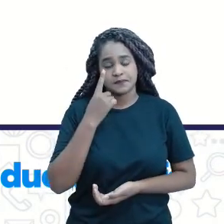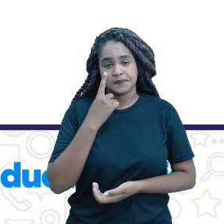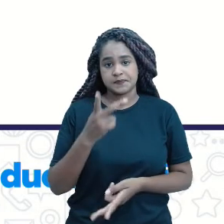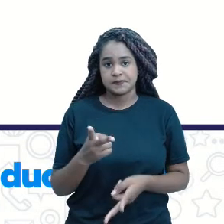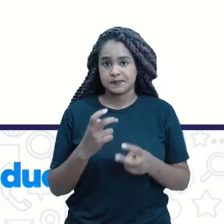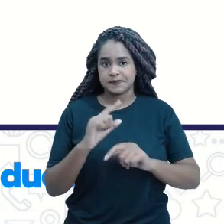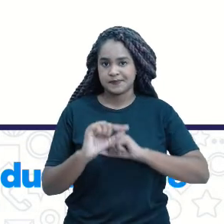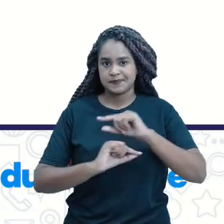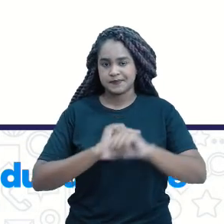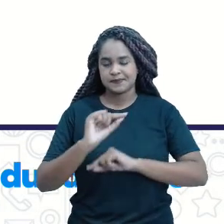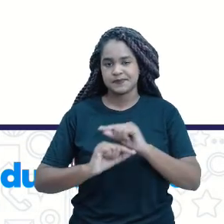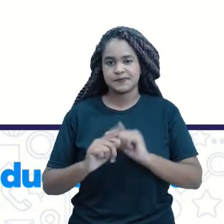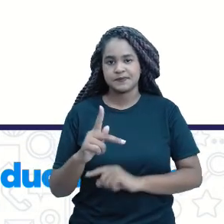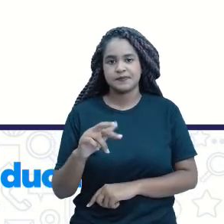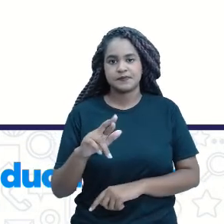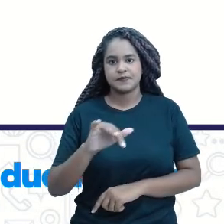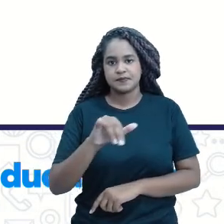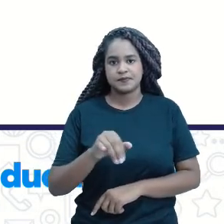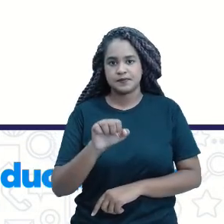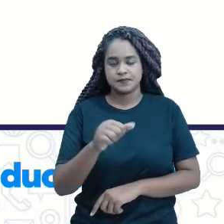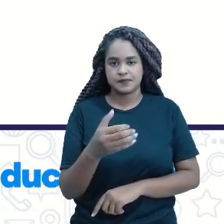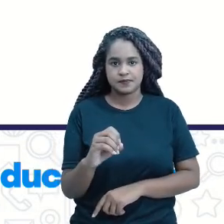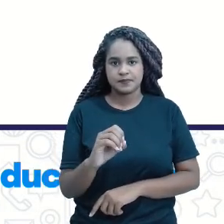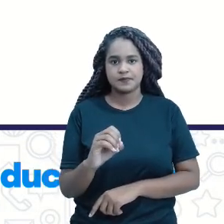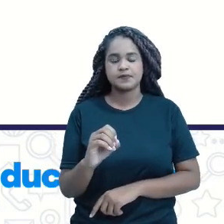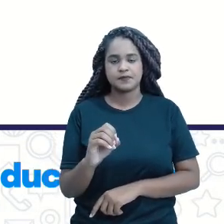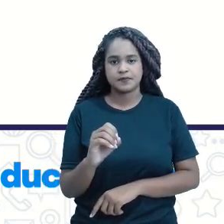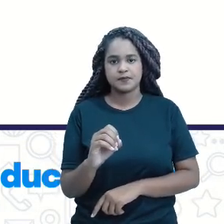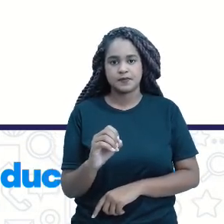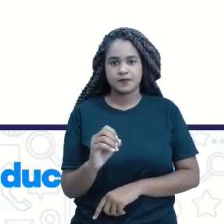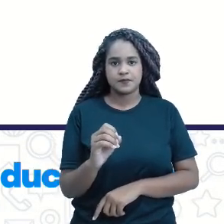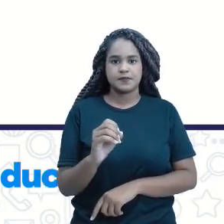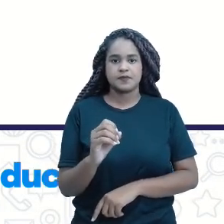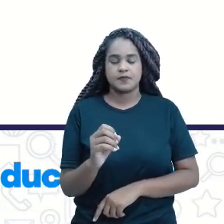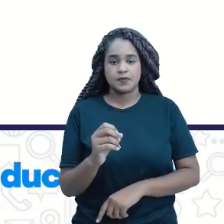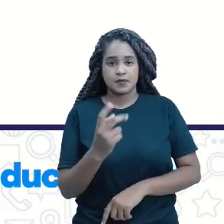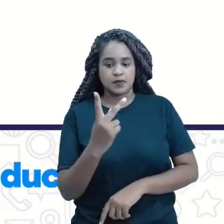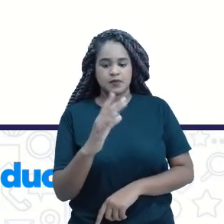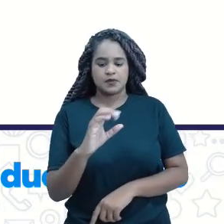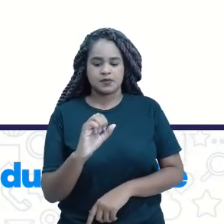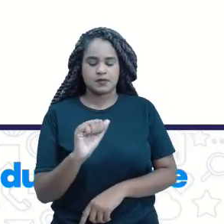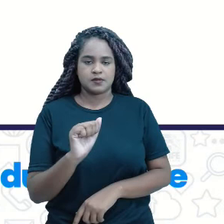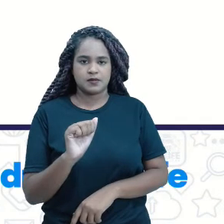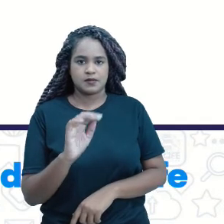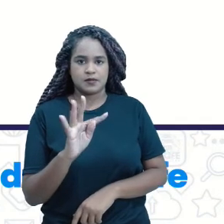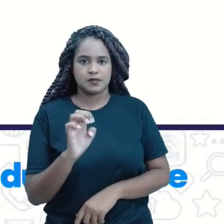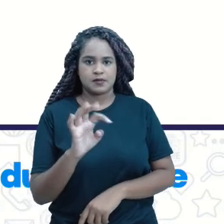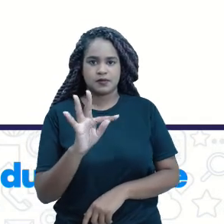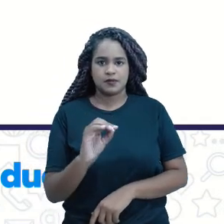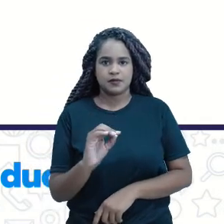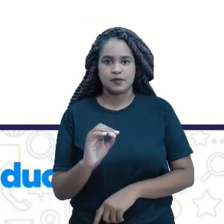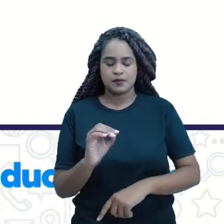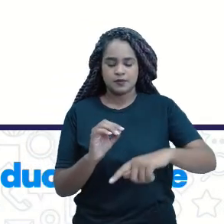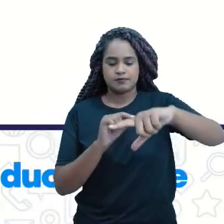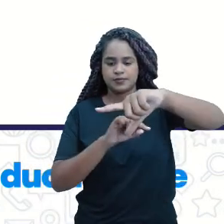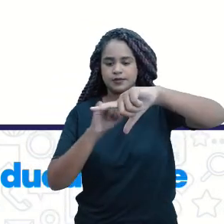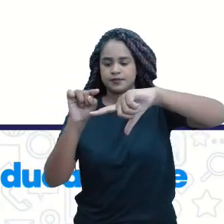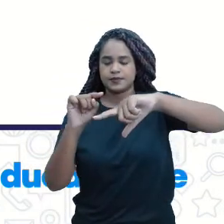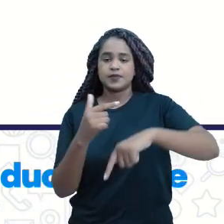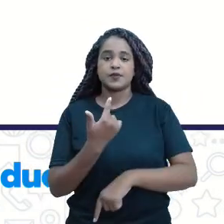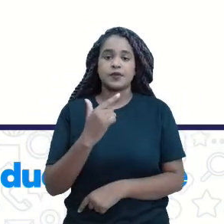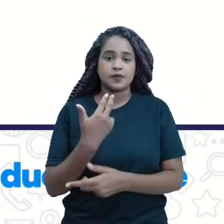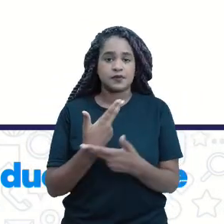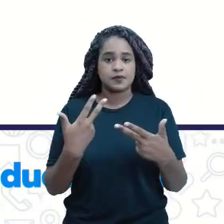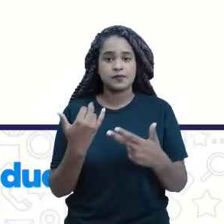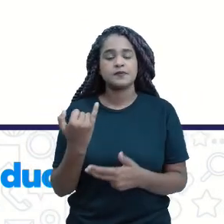em relação a 2 catetos que vai se incidir sobre a hipotenusa, tá? Outra coisa bastante importante